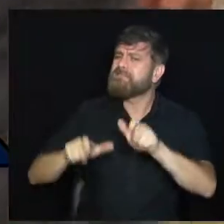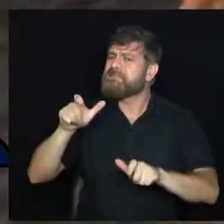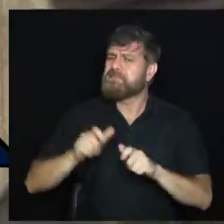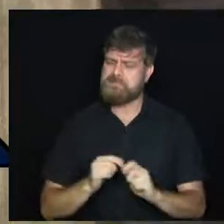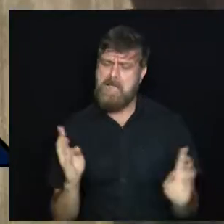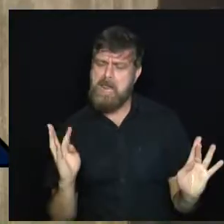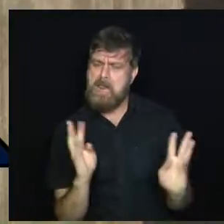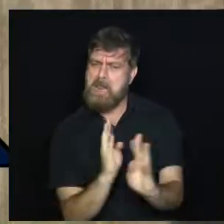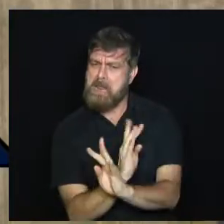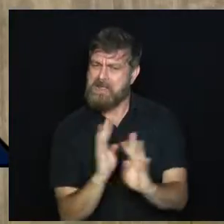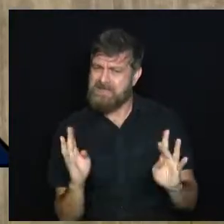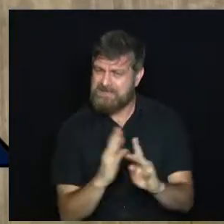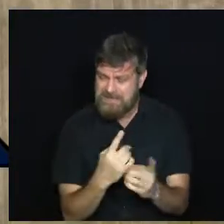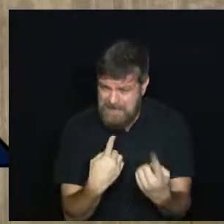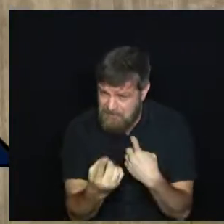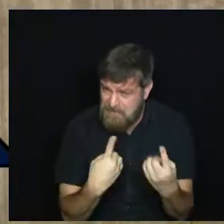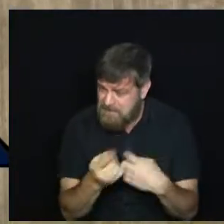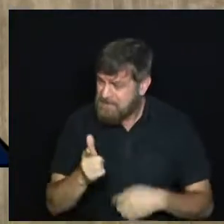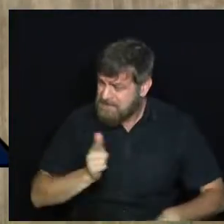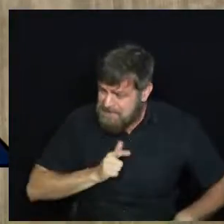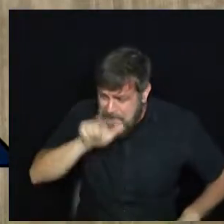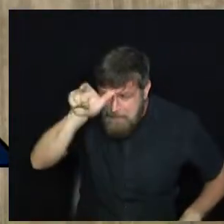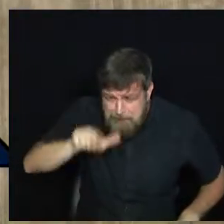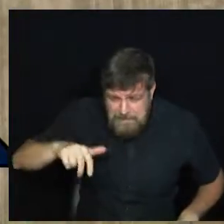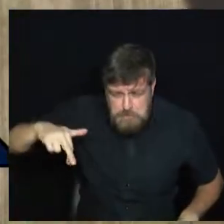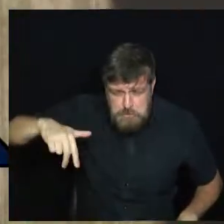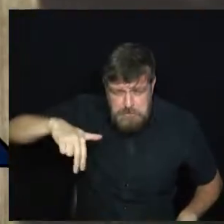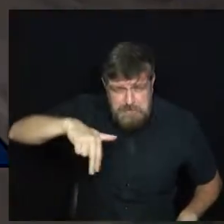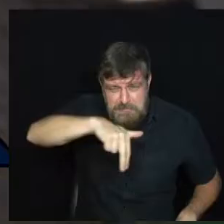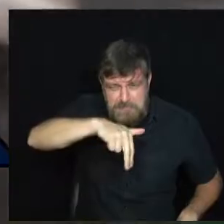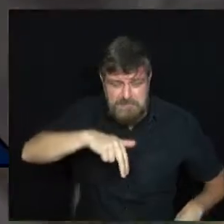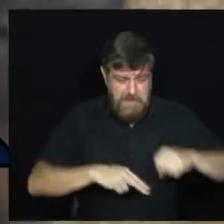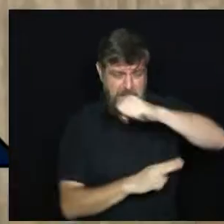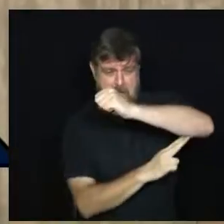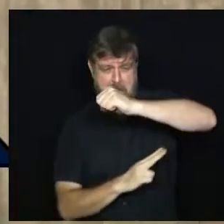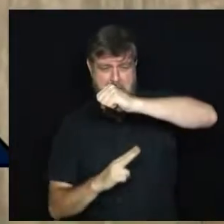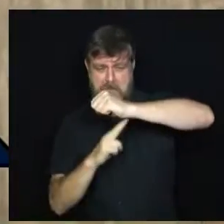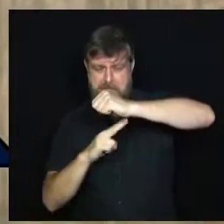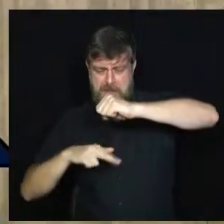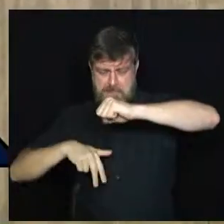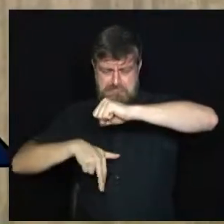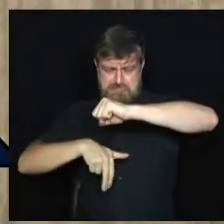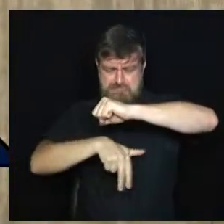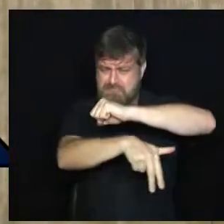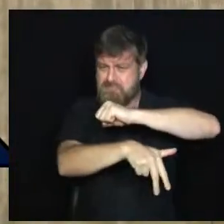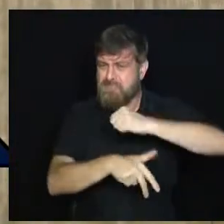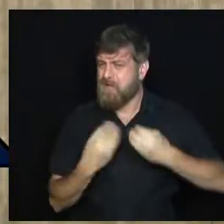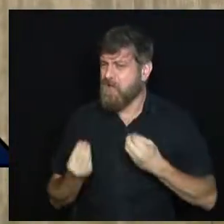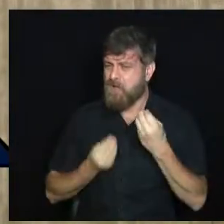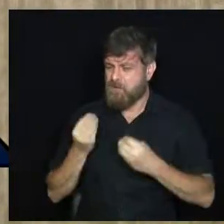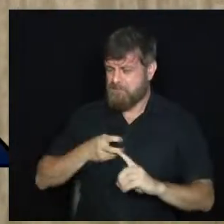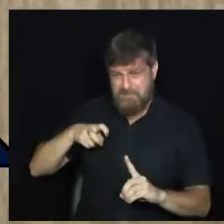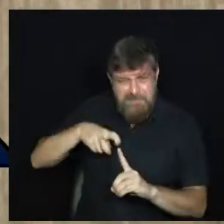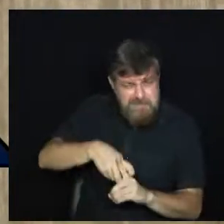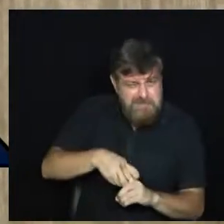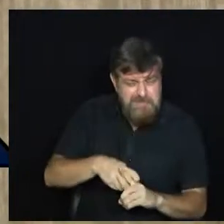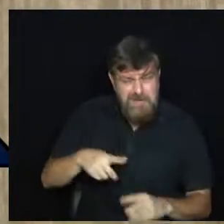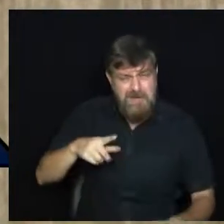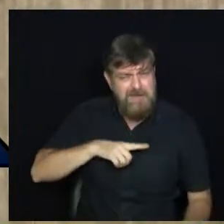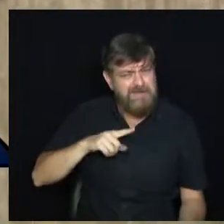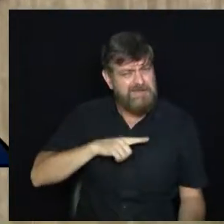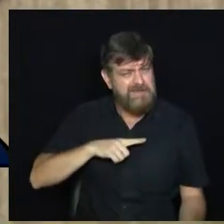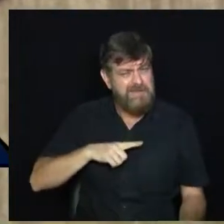quantas pessoas passam ali no Pissarrão, embaixo da Faria Lima e também embaixo da Avenida